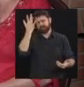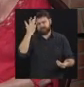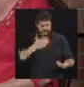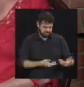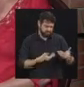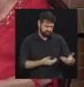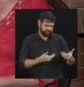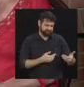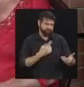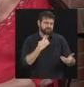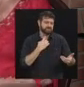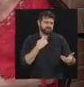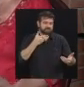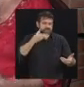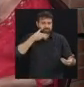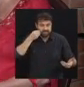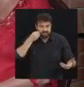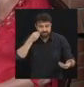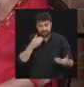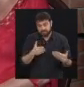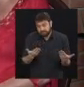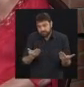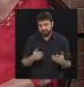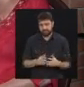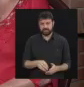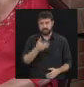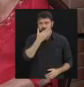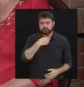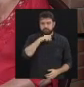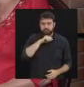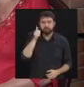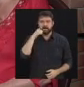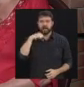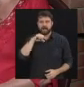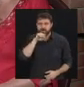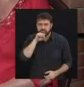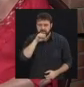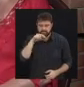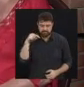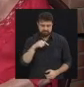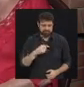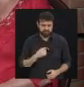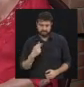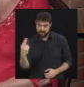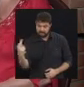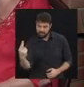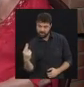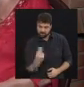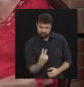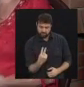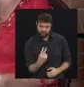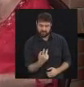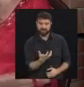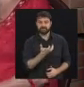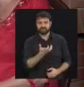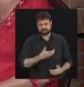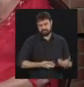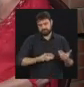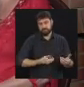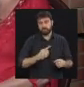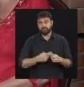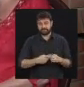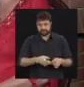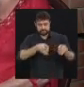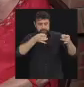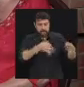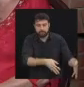tranquilo, né? Mas infelizmente ou felizmente, os pais... eles tinham os pais. Os pais apareceram, porque eles tinham abandonado por